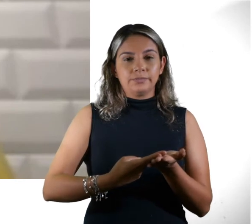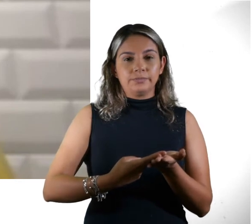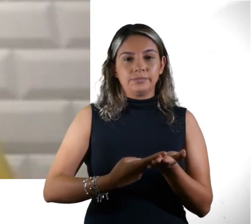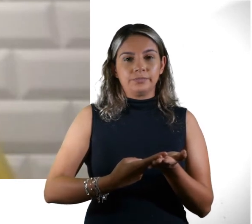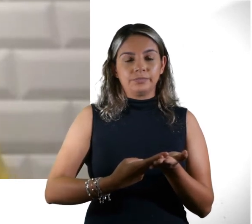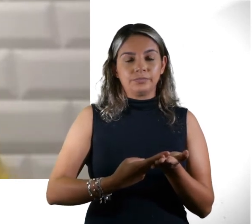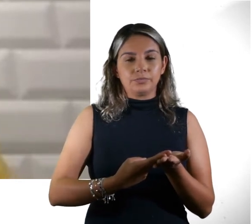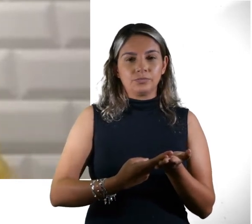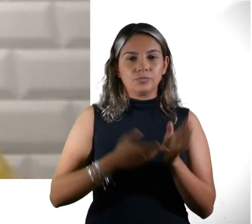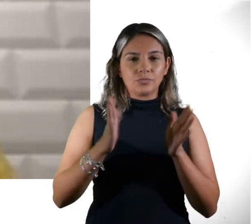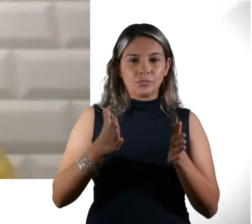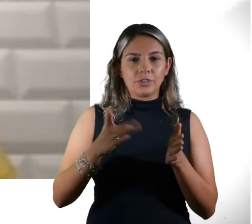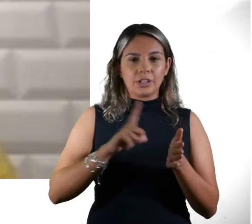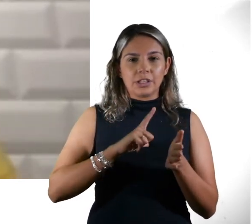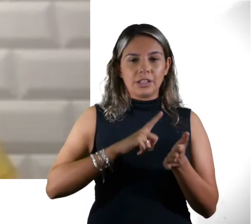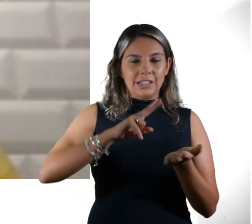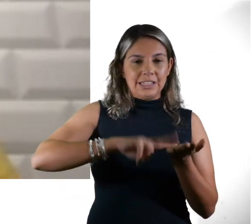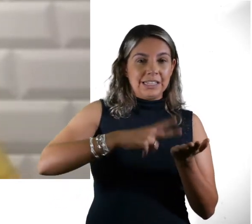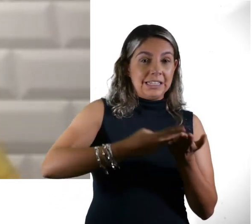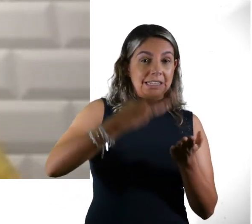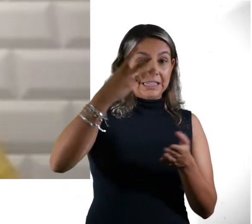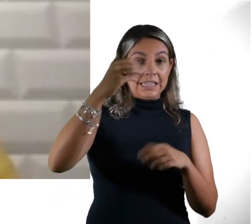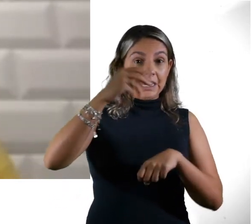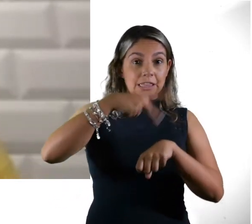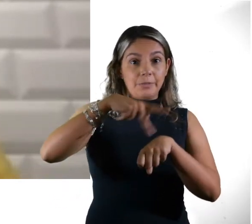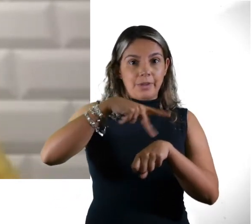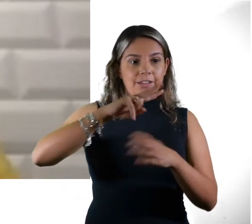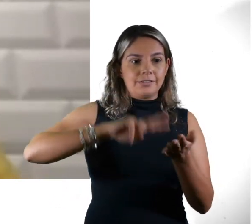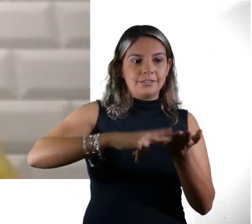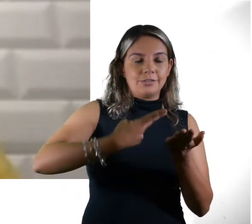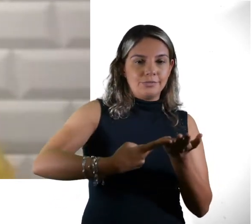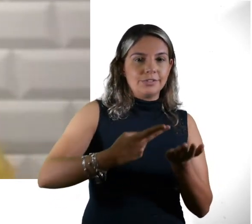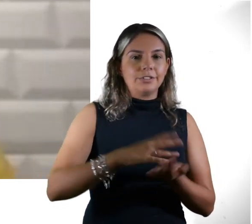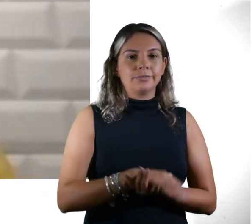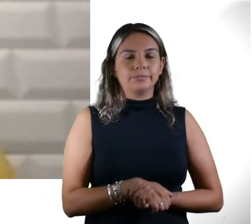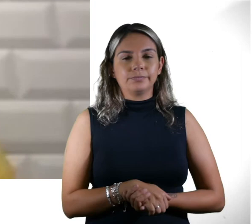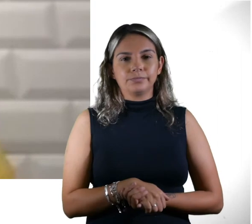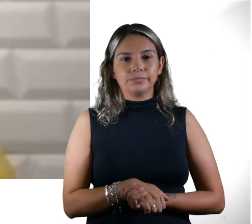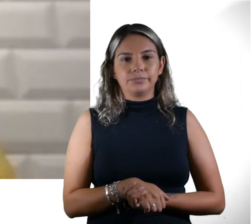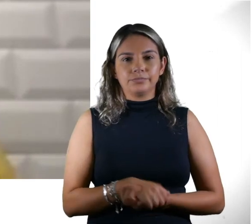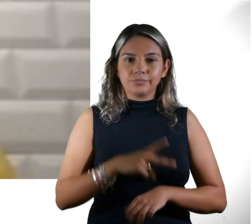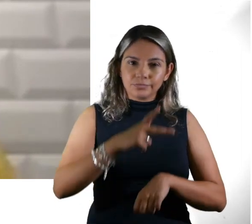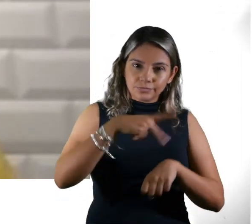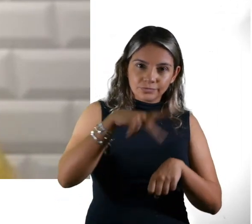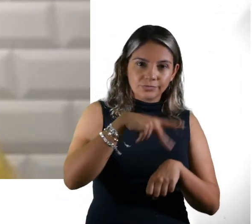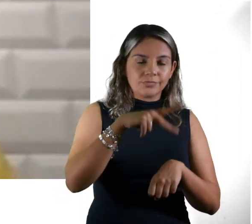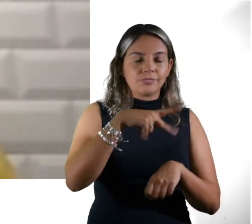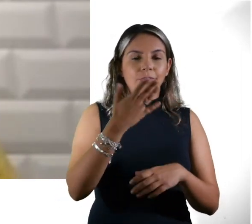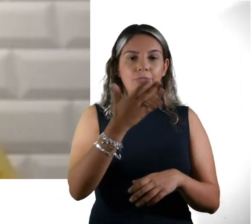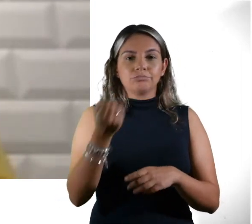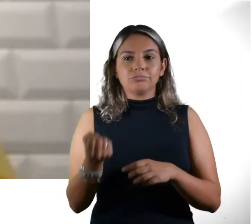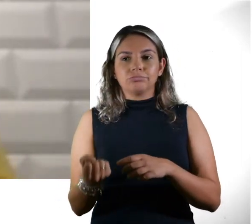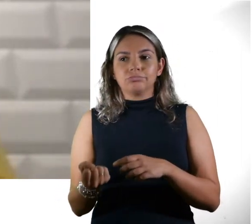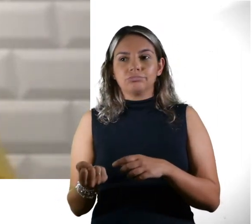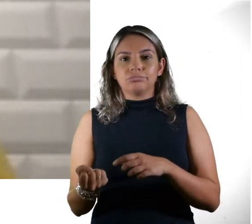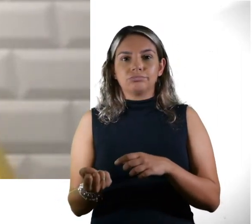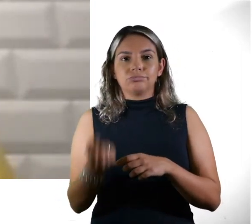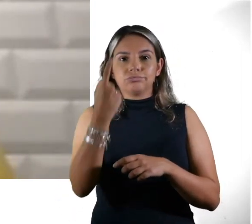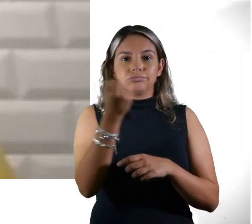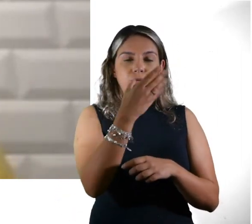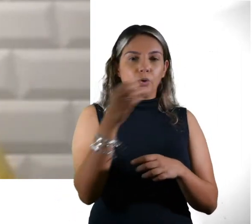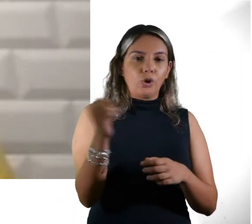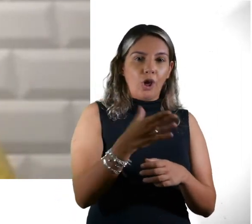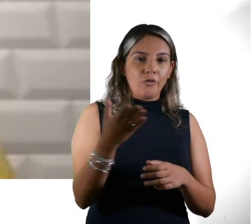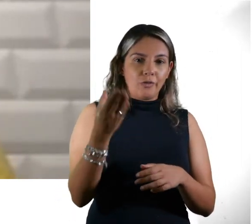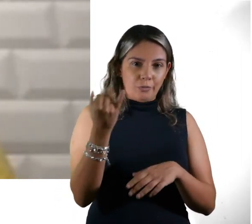última vez que eu contei, acho que já tinha passado os 30 países, não é? Mas há países que estão